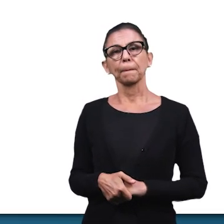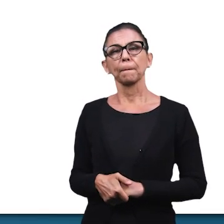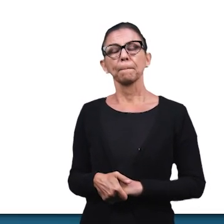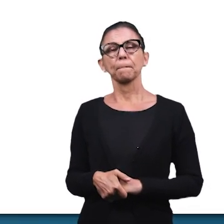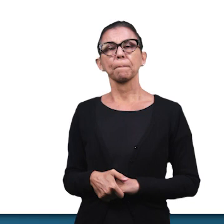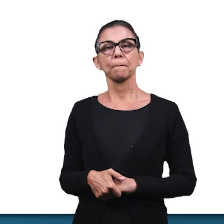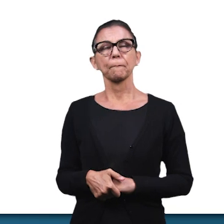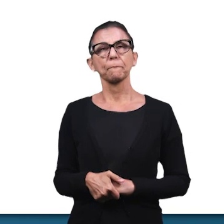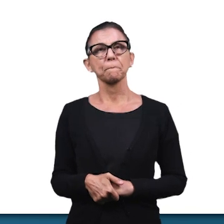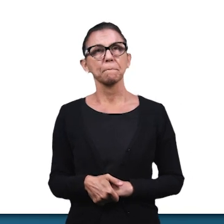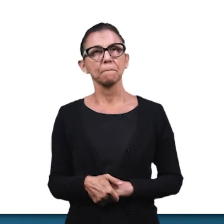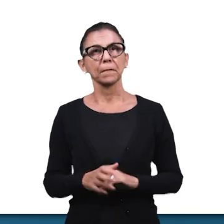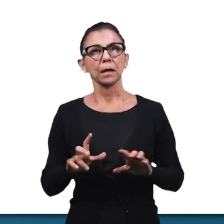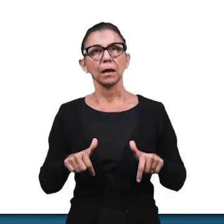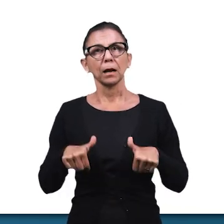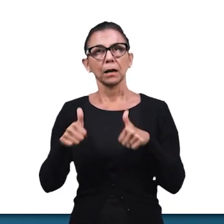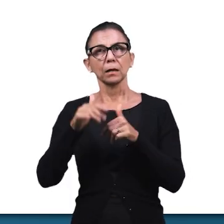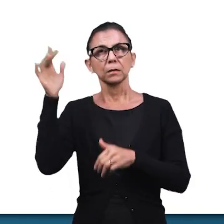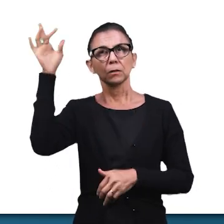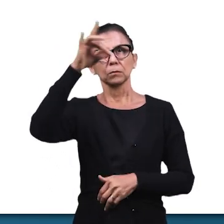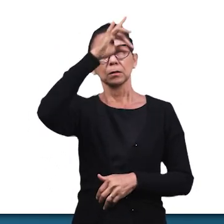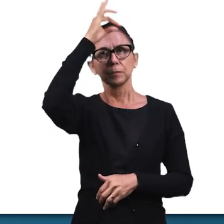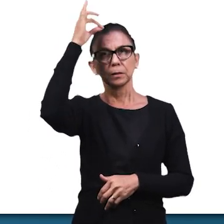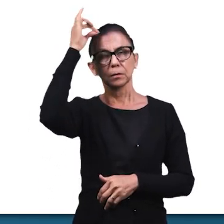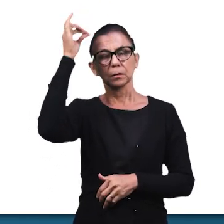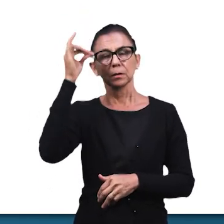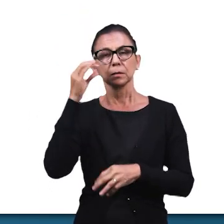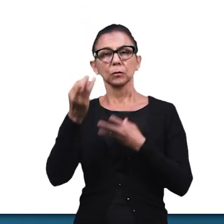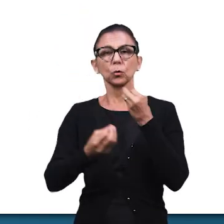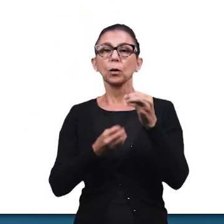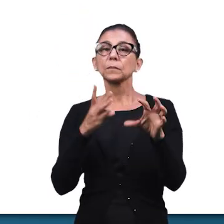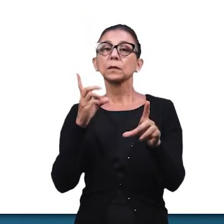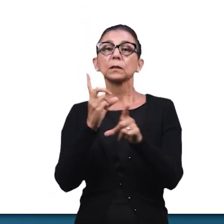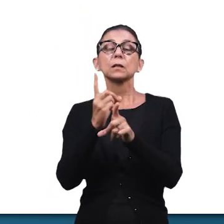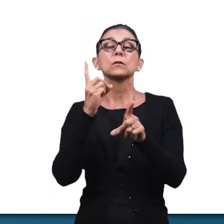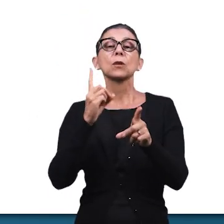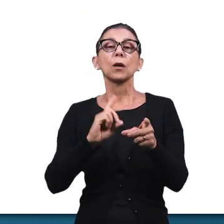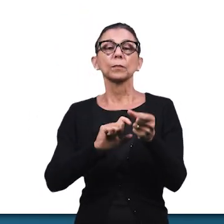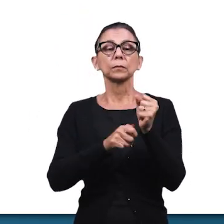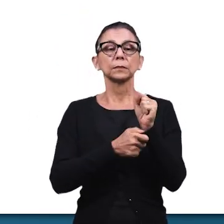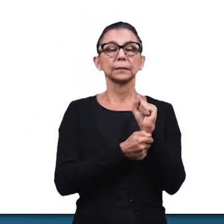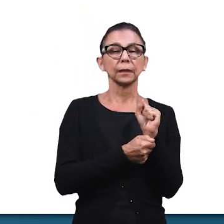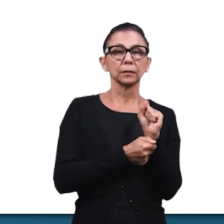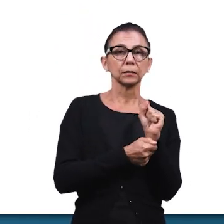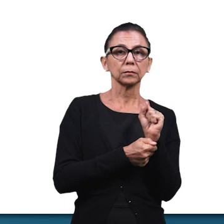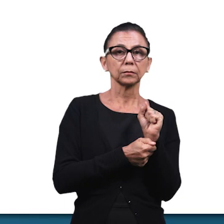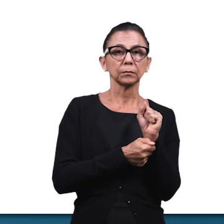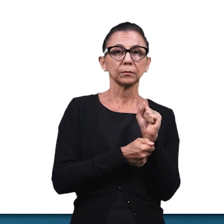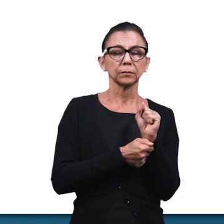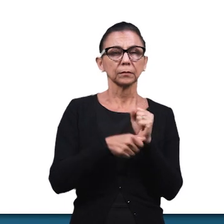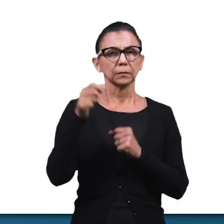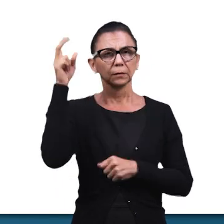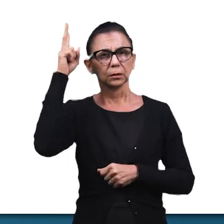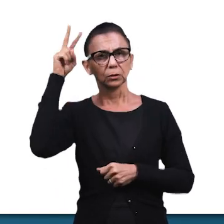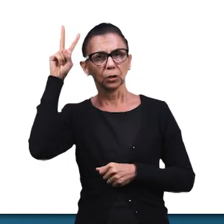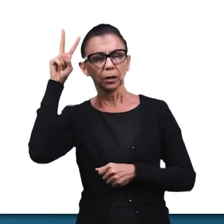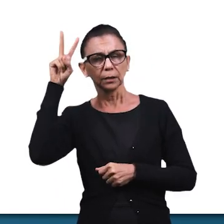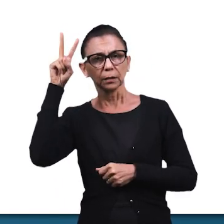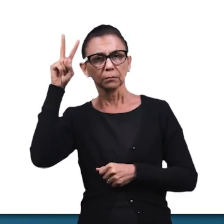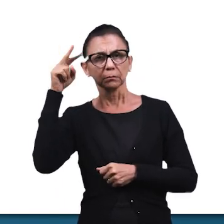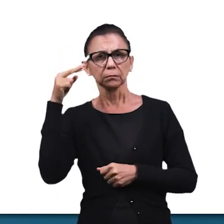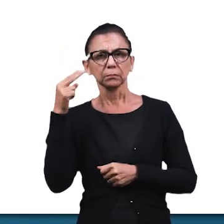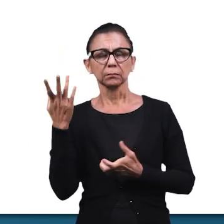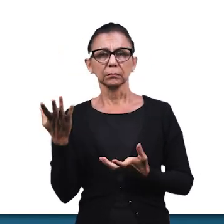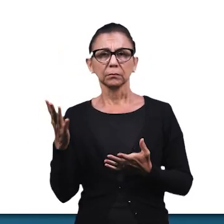se descobre a manifestação desse mistério? Pela razão? Pela história?